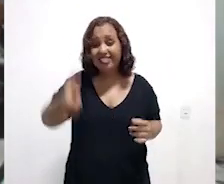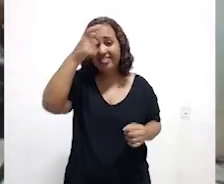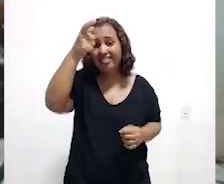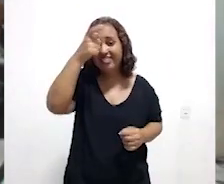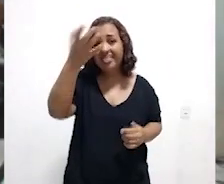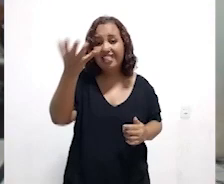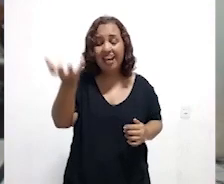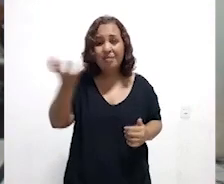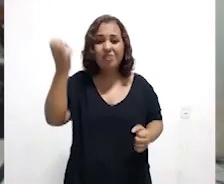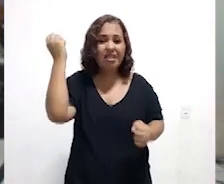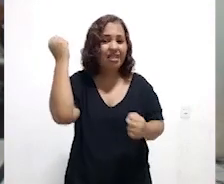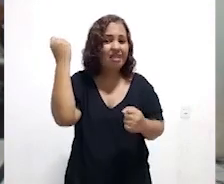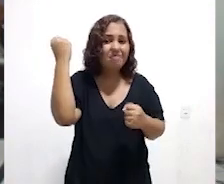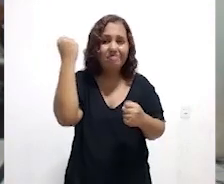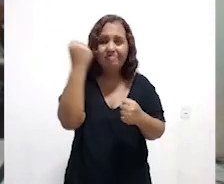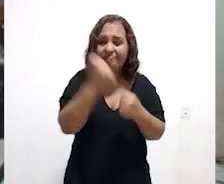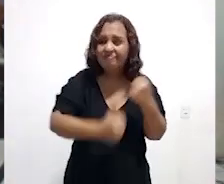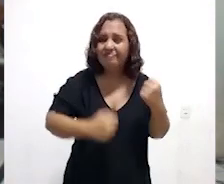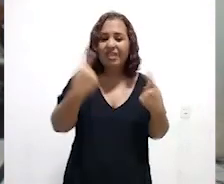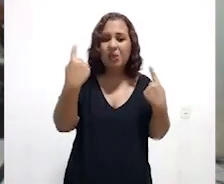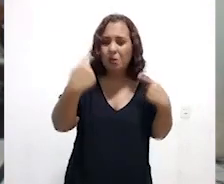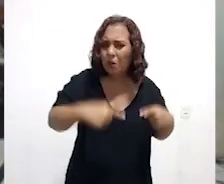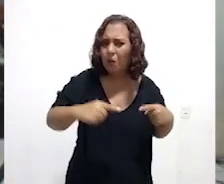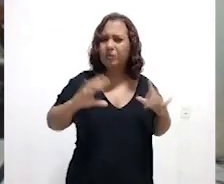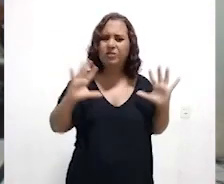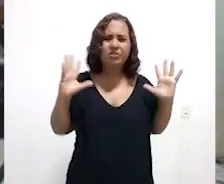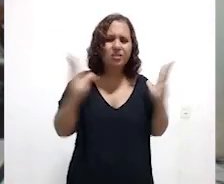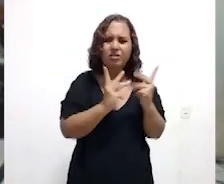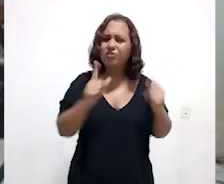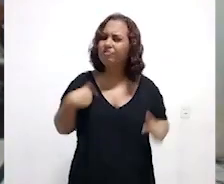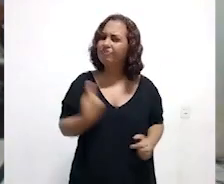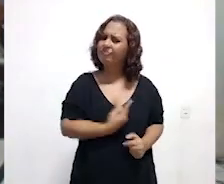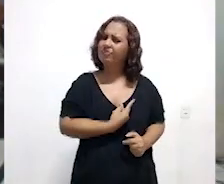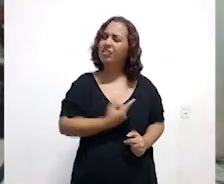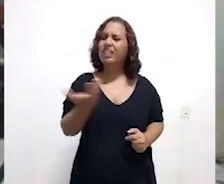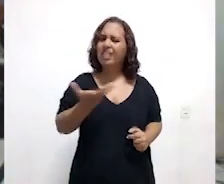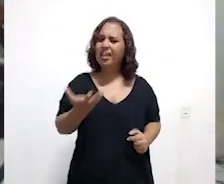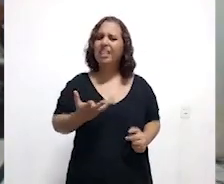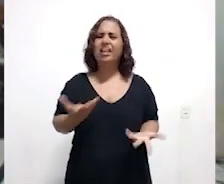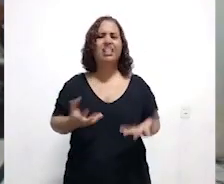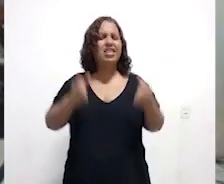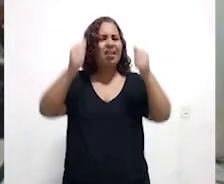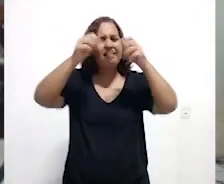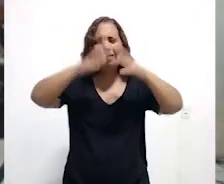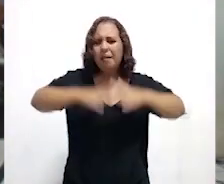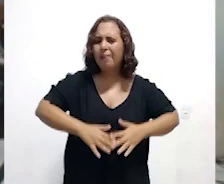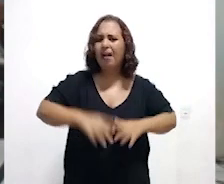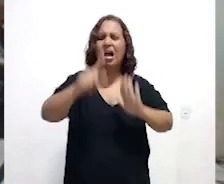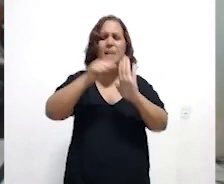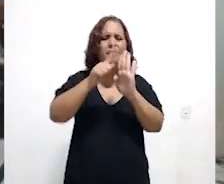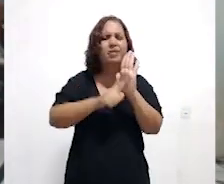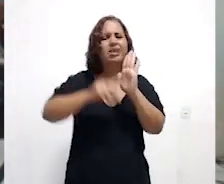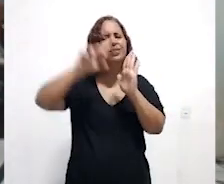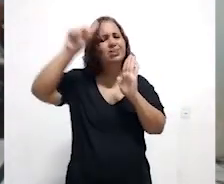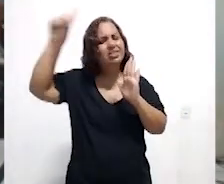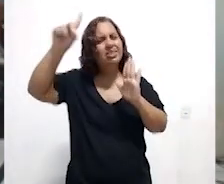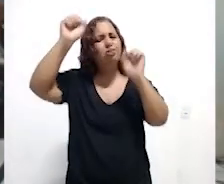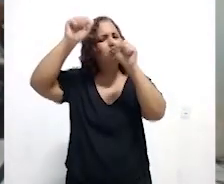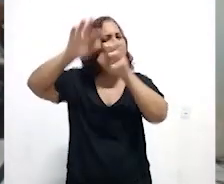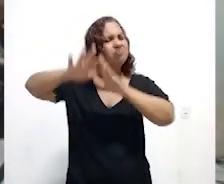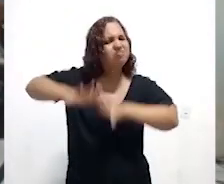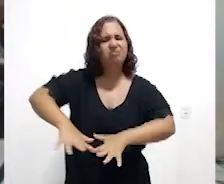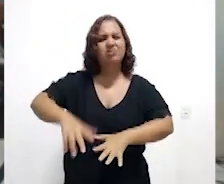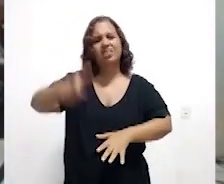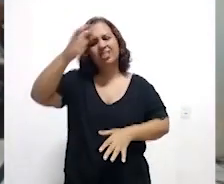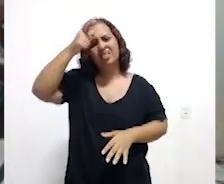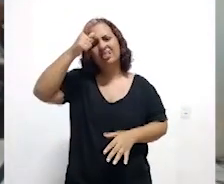é? Ele quer a todo custo acabar com o que Deus planejou para nós.